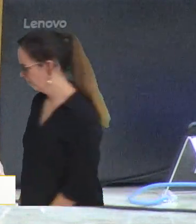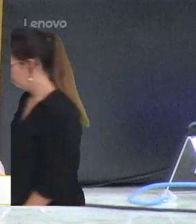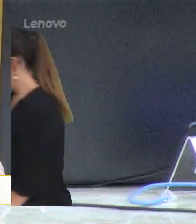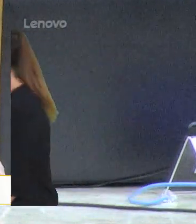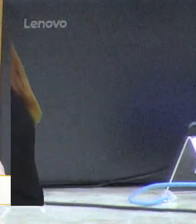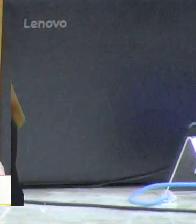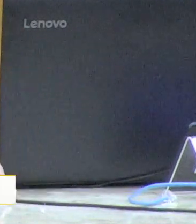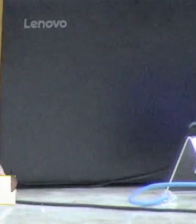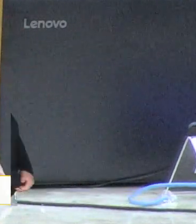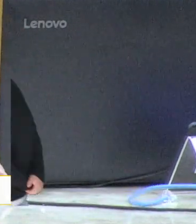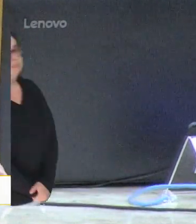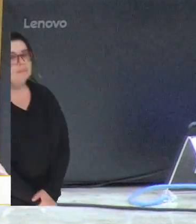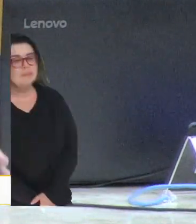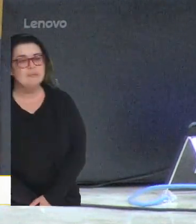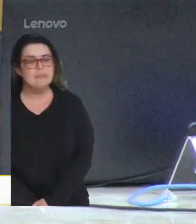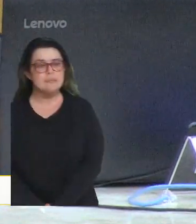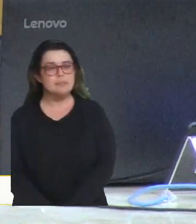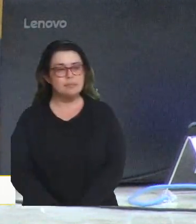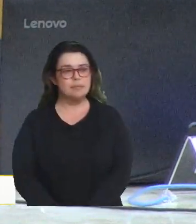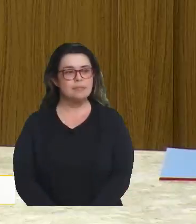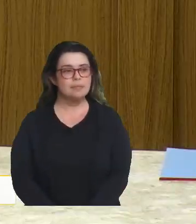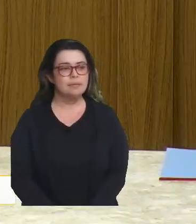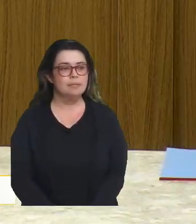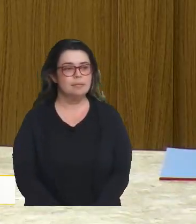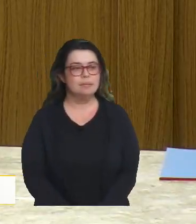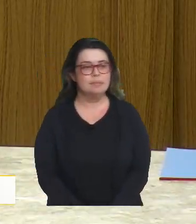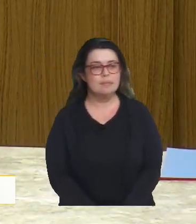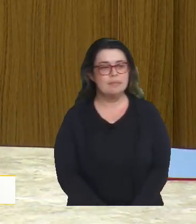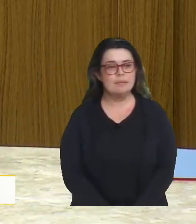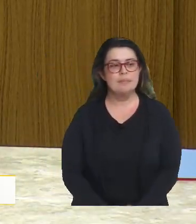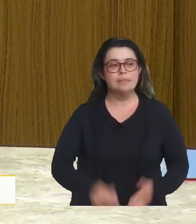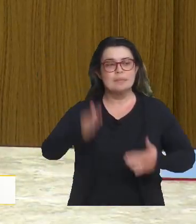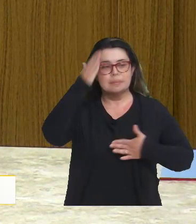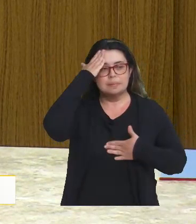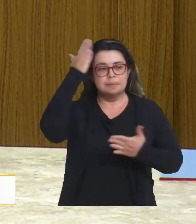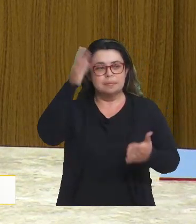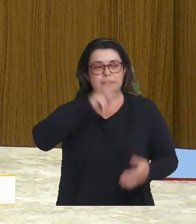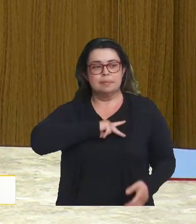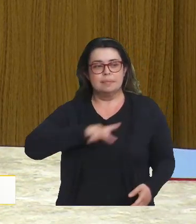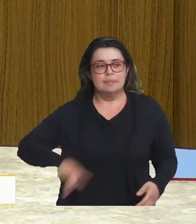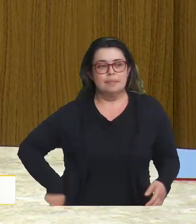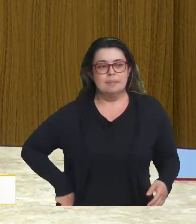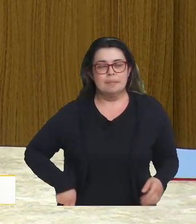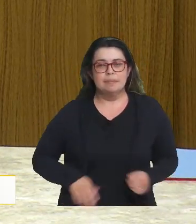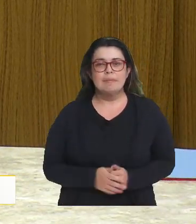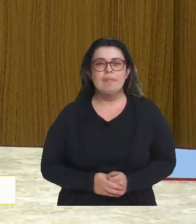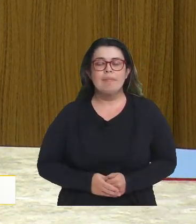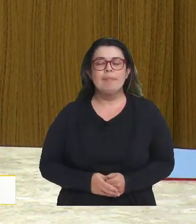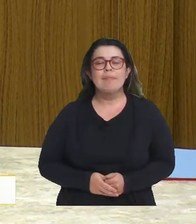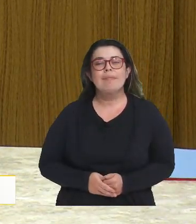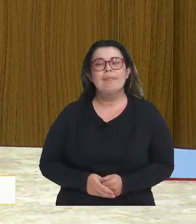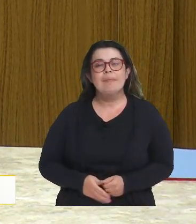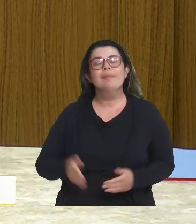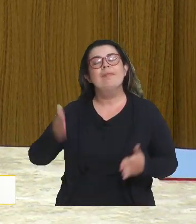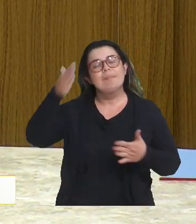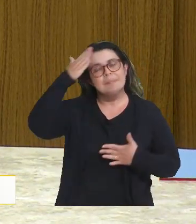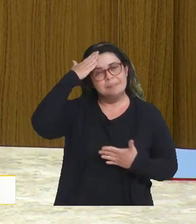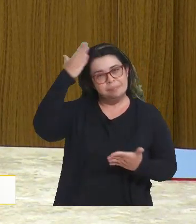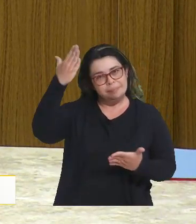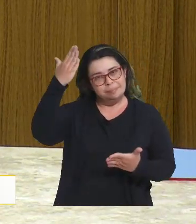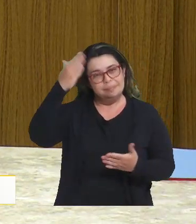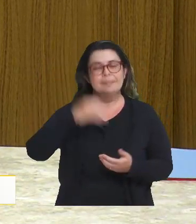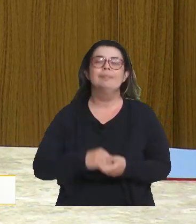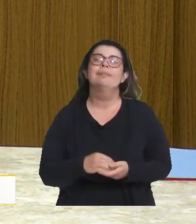Rogério Nascimento para sua declaração de voto. Obrigado, senhor presidente. Mais uma vez eu agradeço a todos os